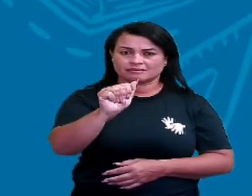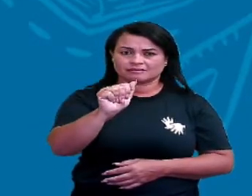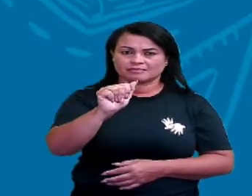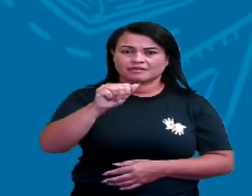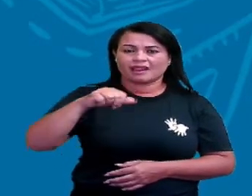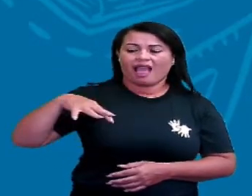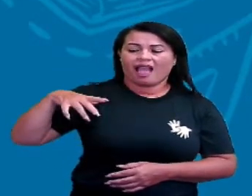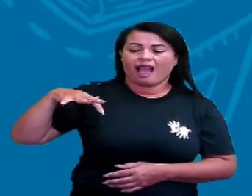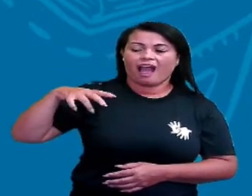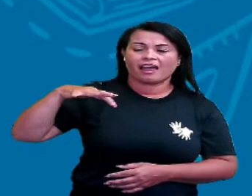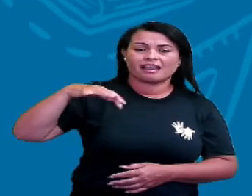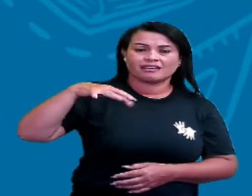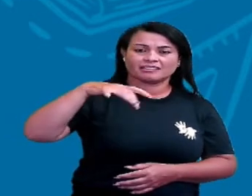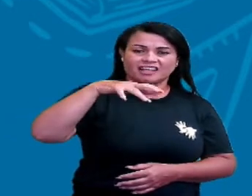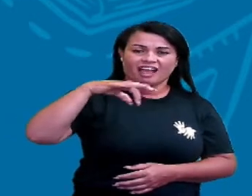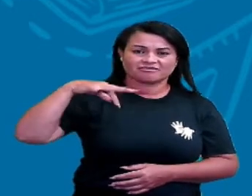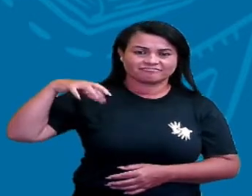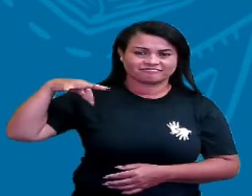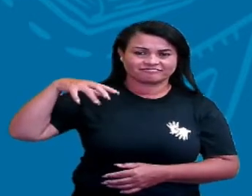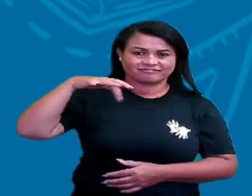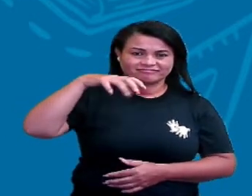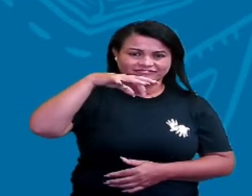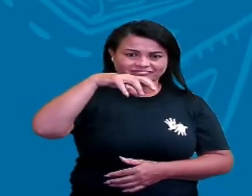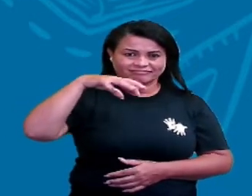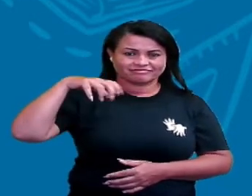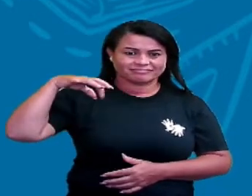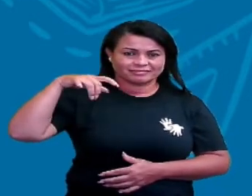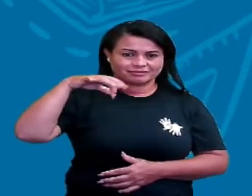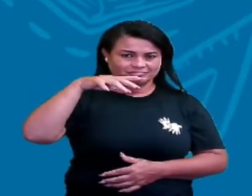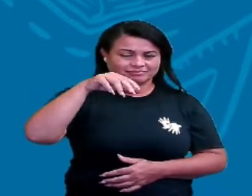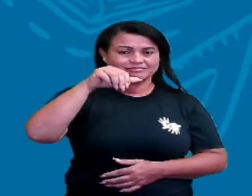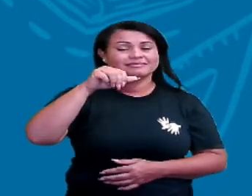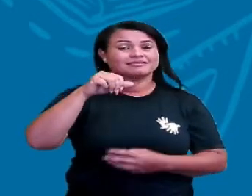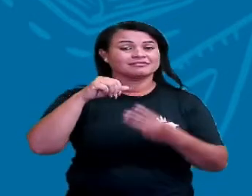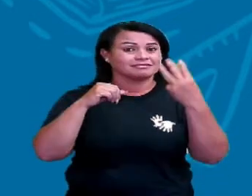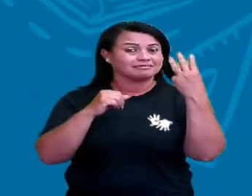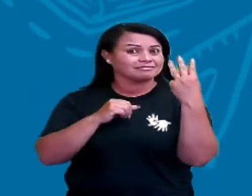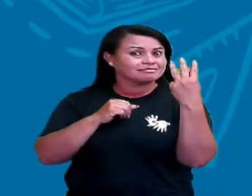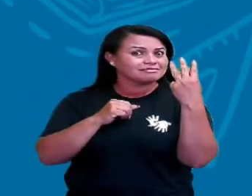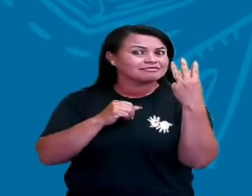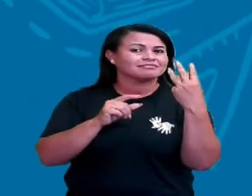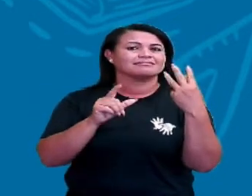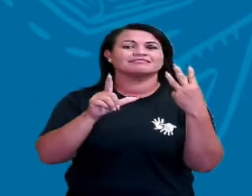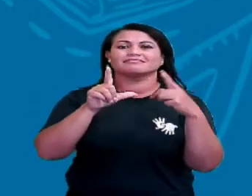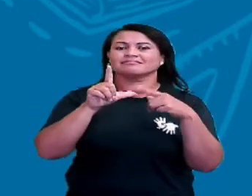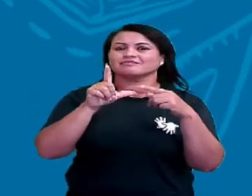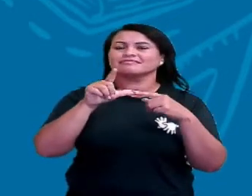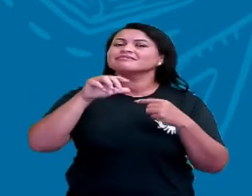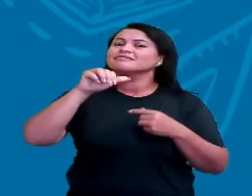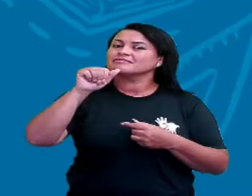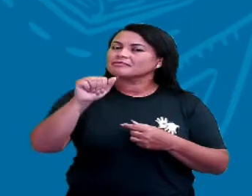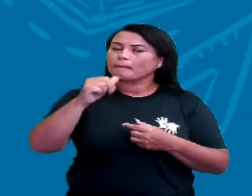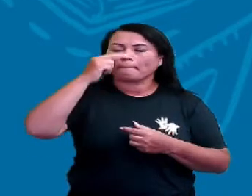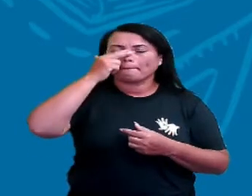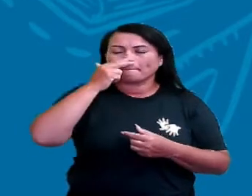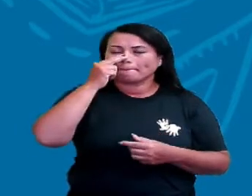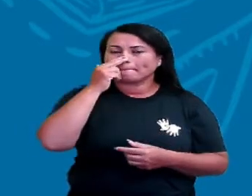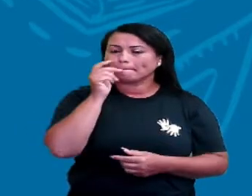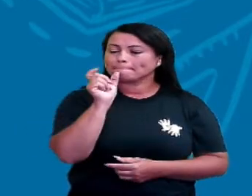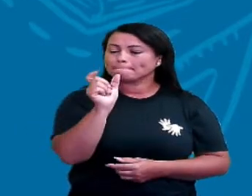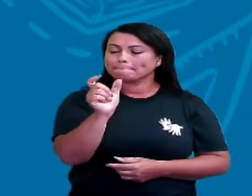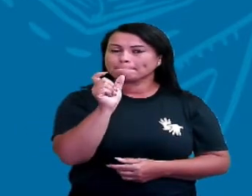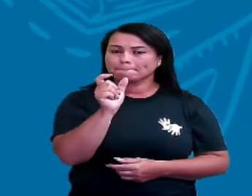Aranha. Ó, temos 3 letrinhas A na mesma palavra. Interessante, não é? Então, ó, a